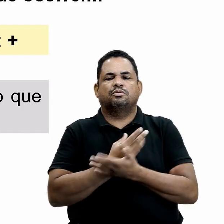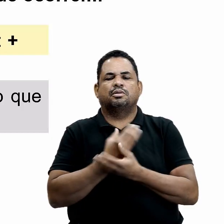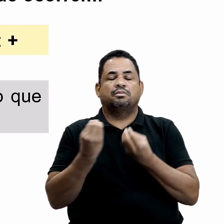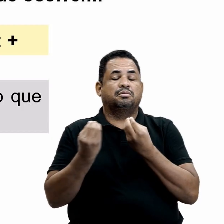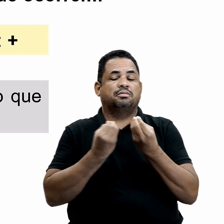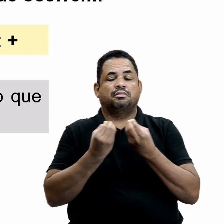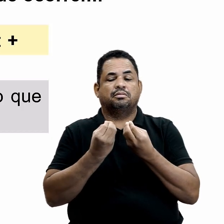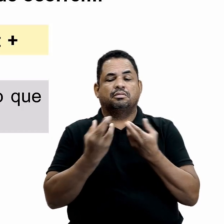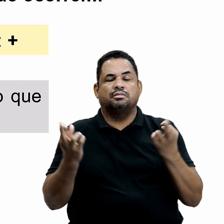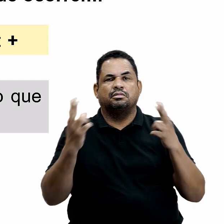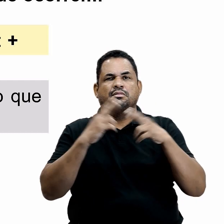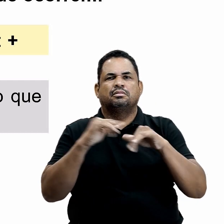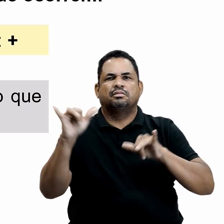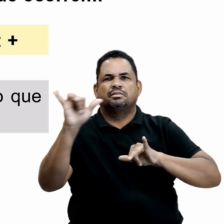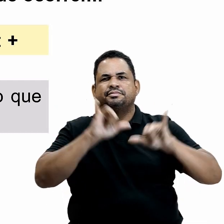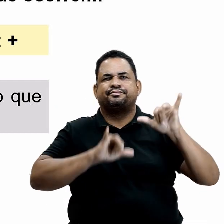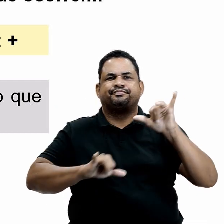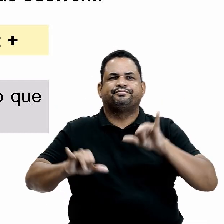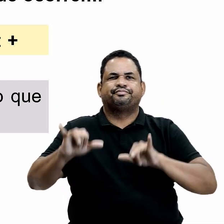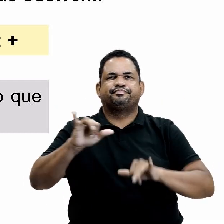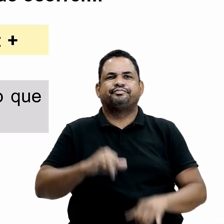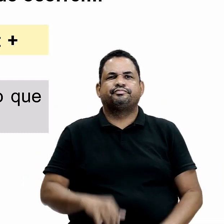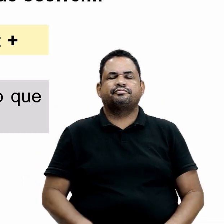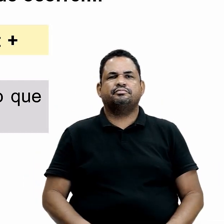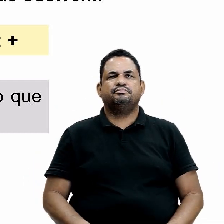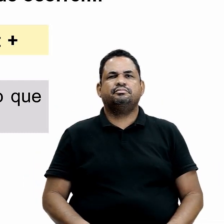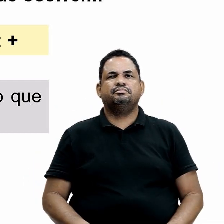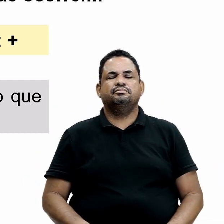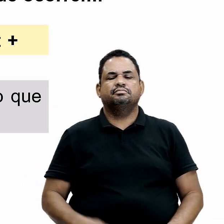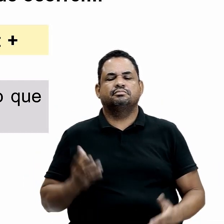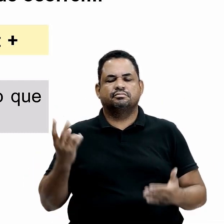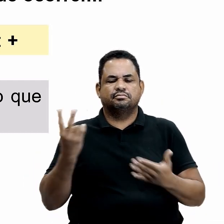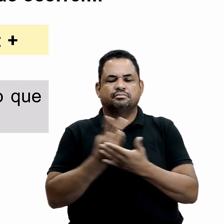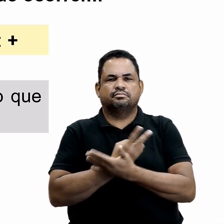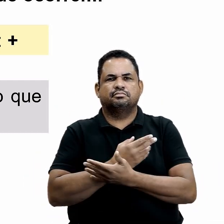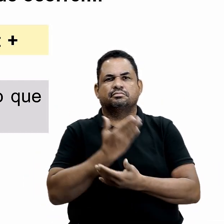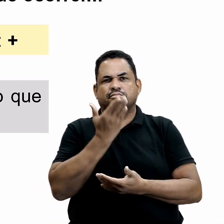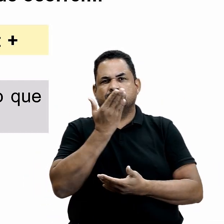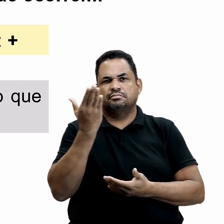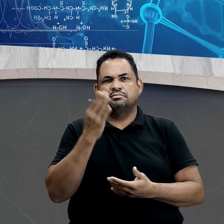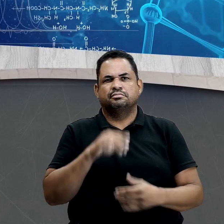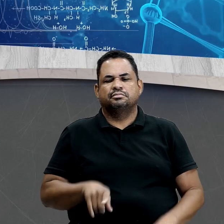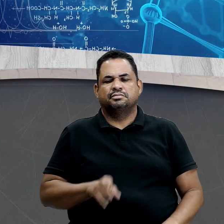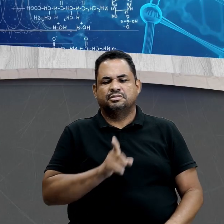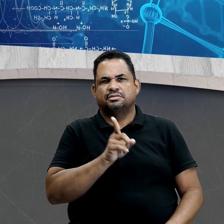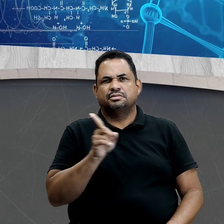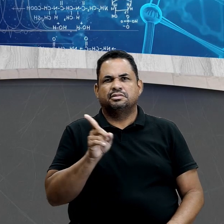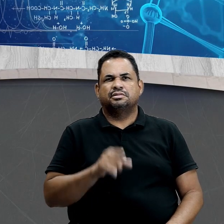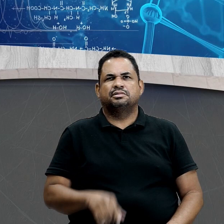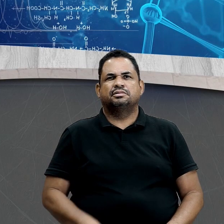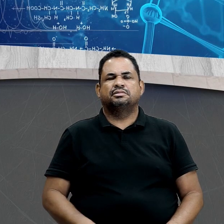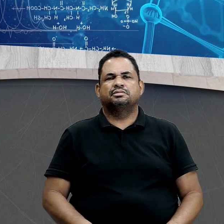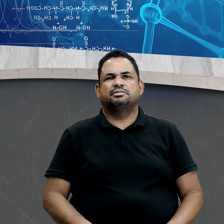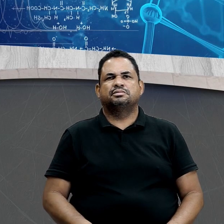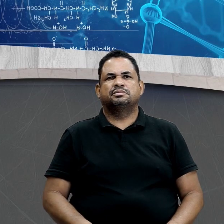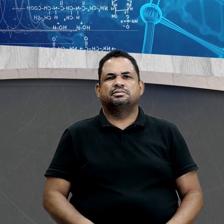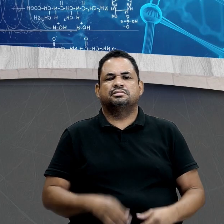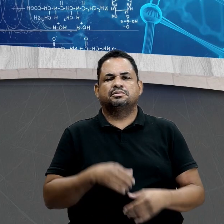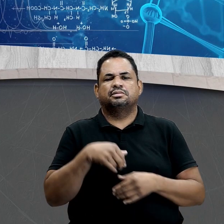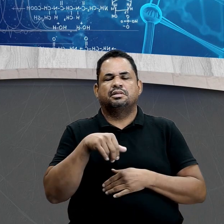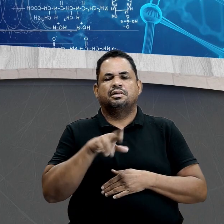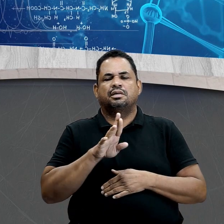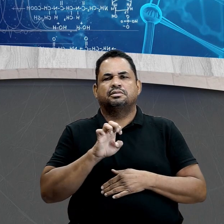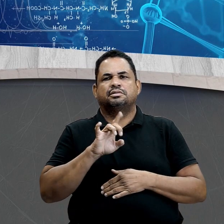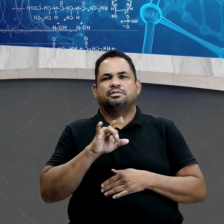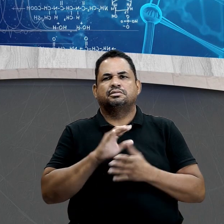Quer dizer, a reação está acontecendo graficamente reagente para produto, porque está